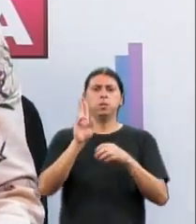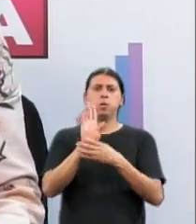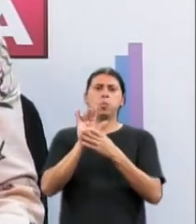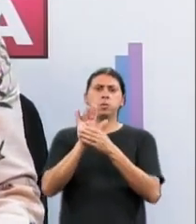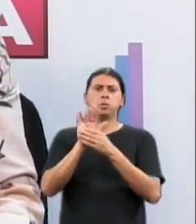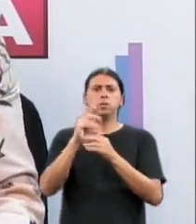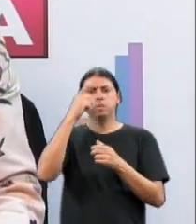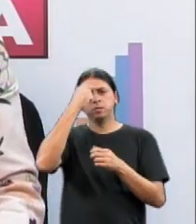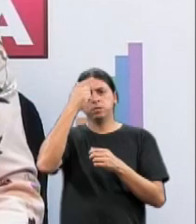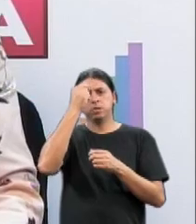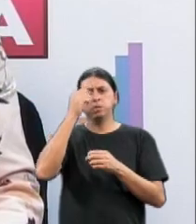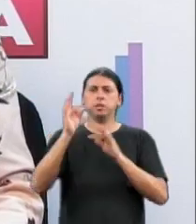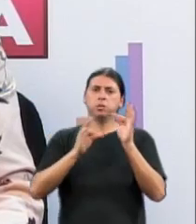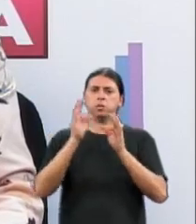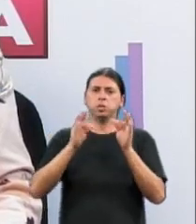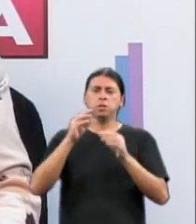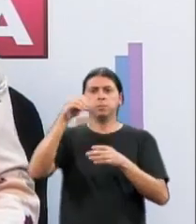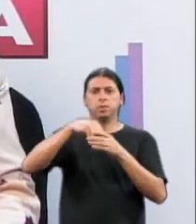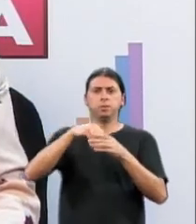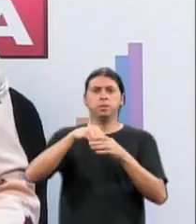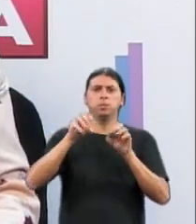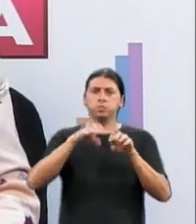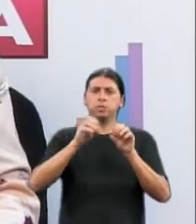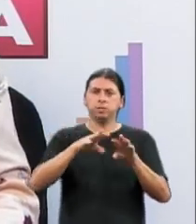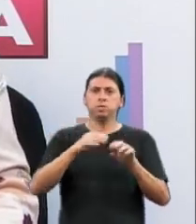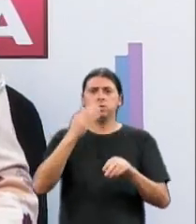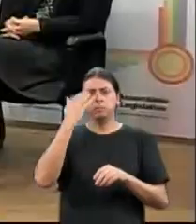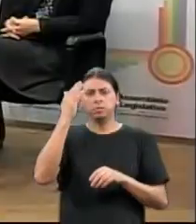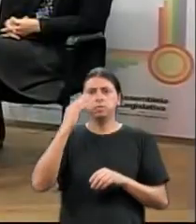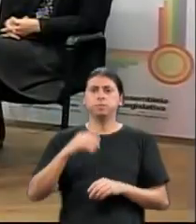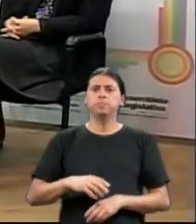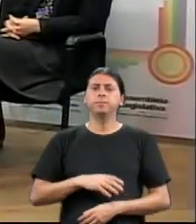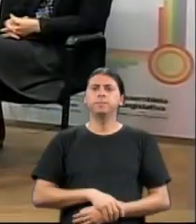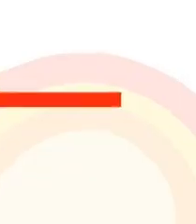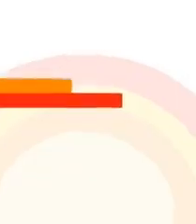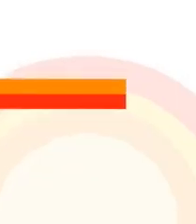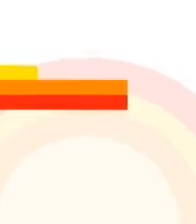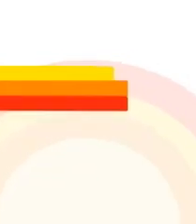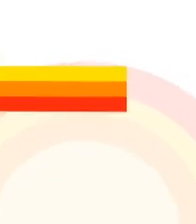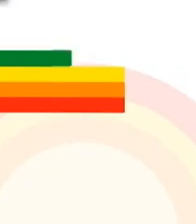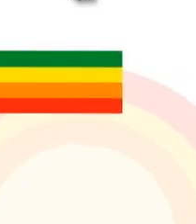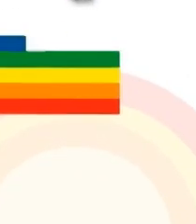com tecnologia aplicada à educação. Obrigada, Suzana.